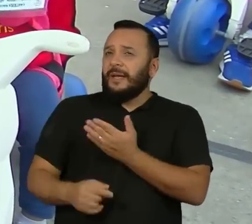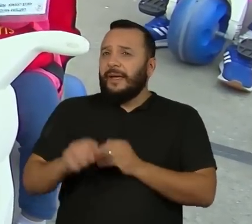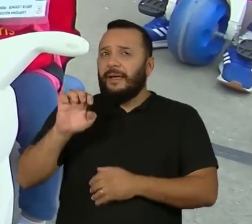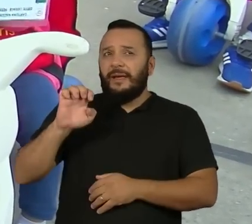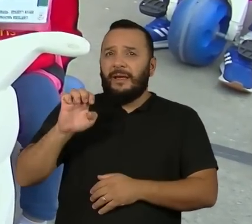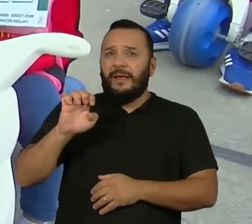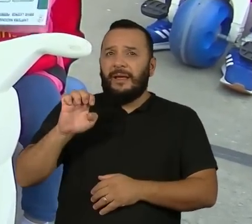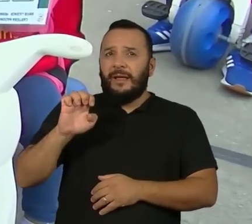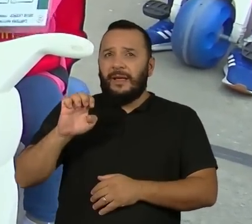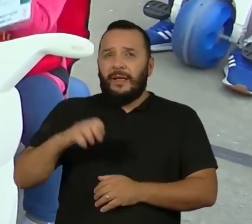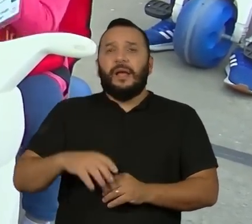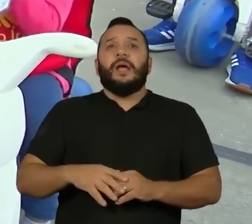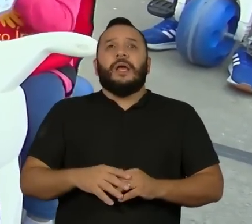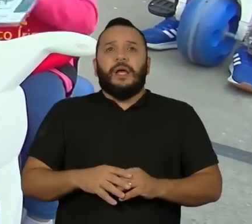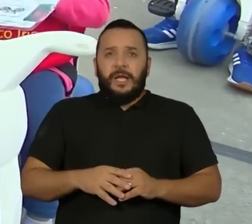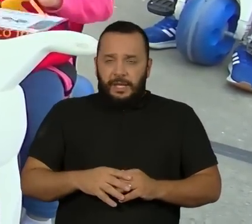E.